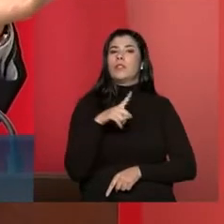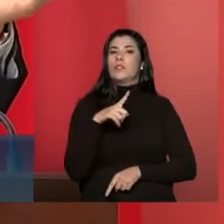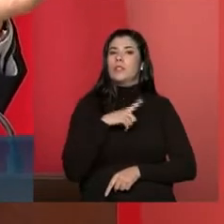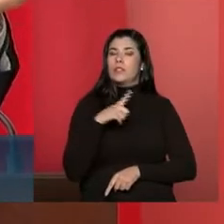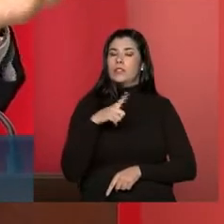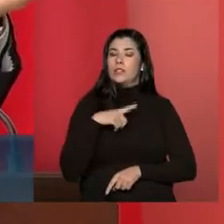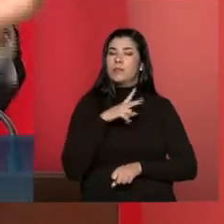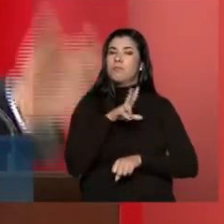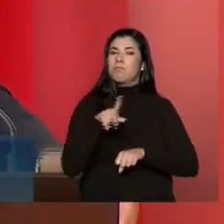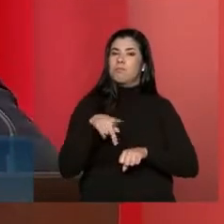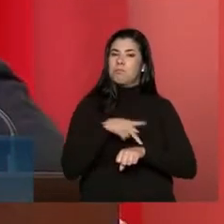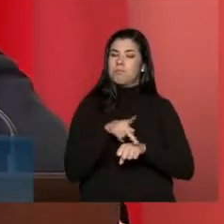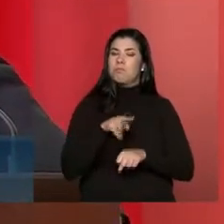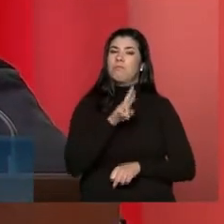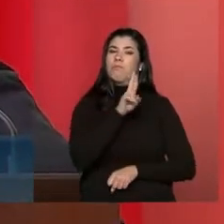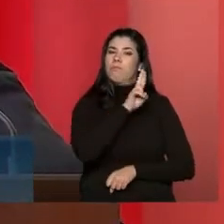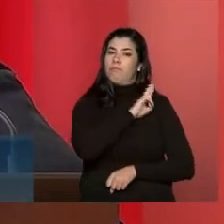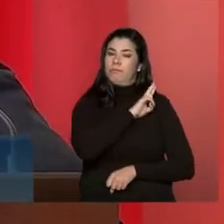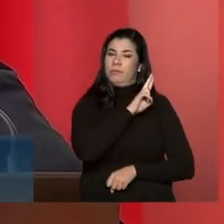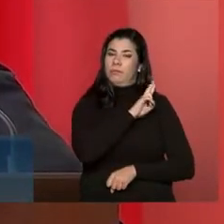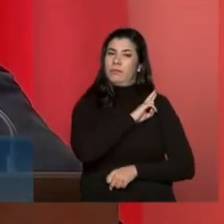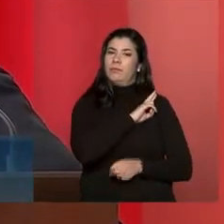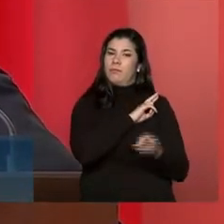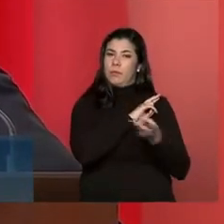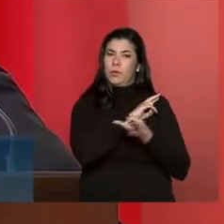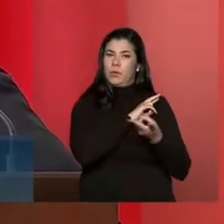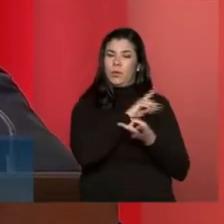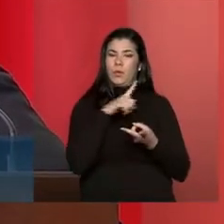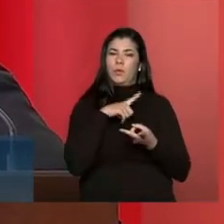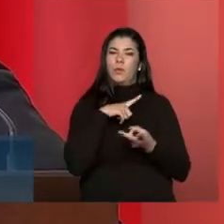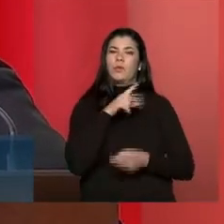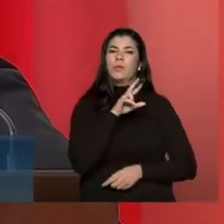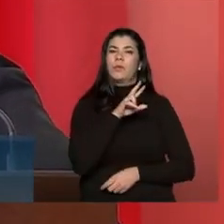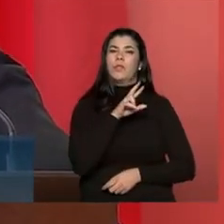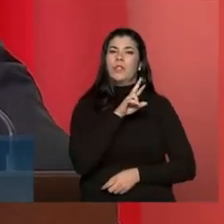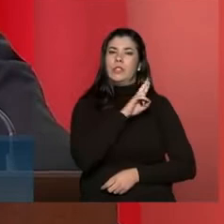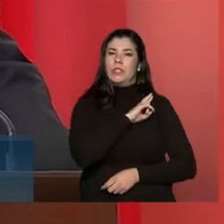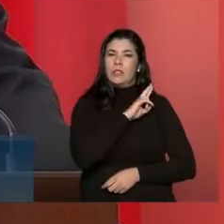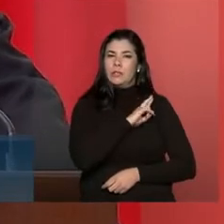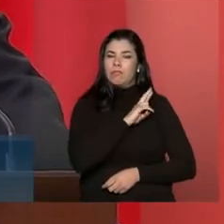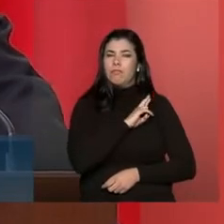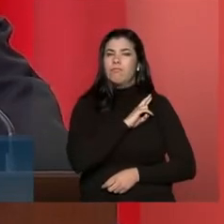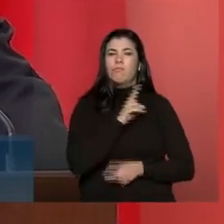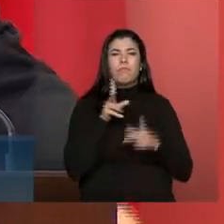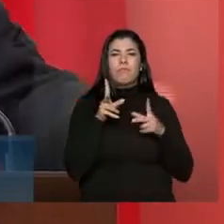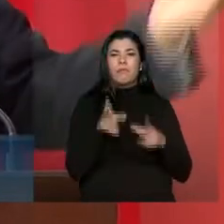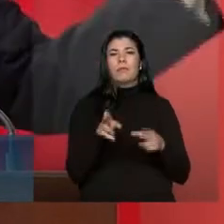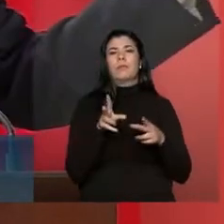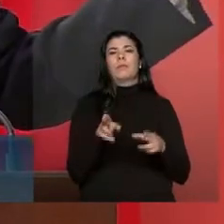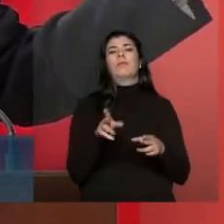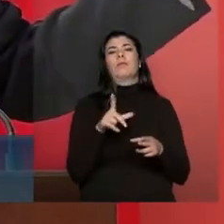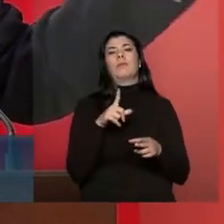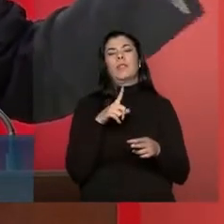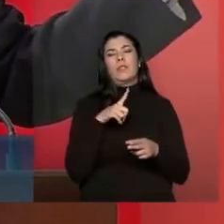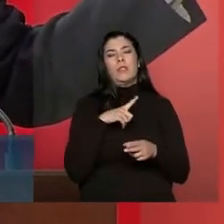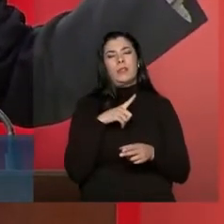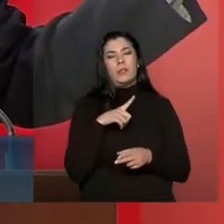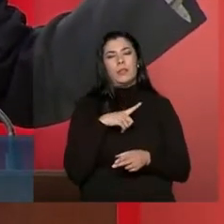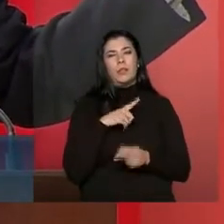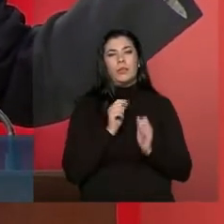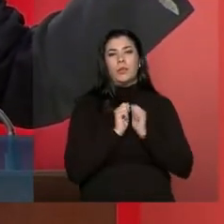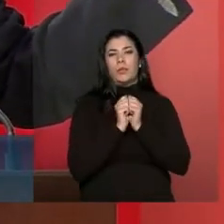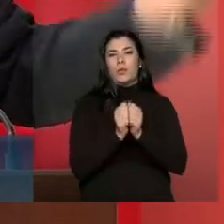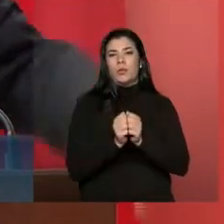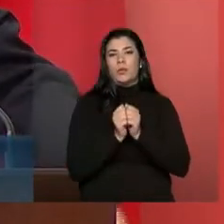grandes países responsáveis, nós compartilhamos com responsabilidades